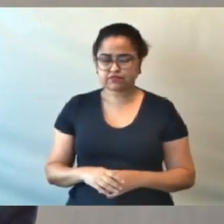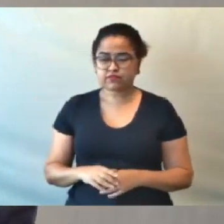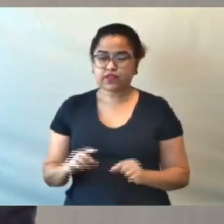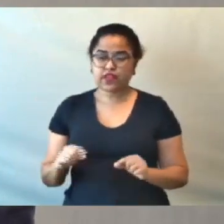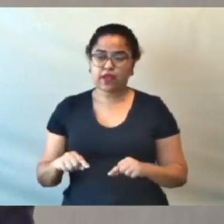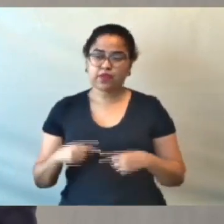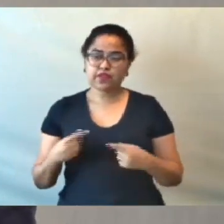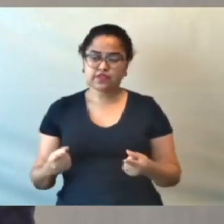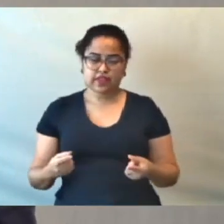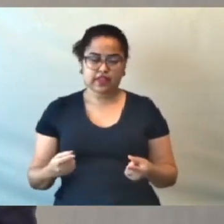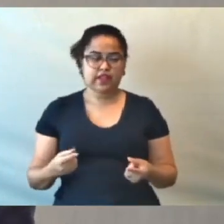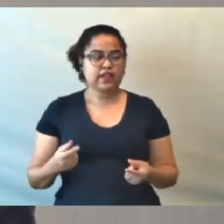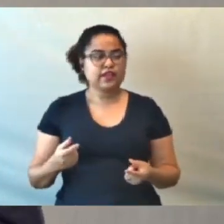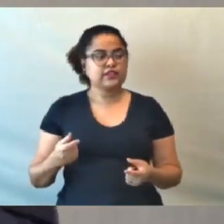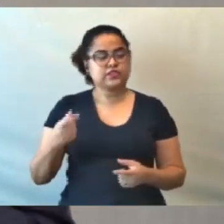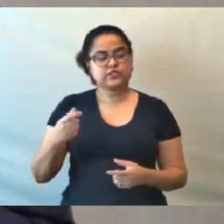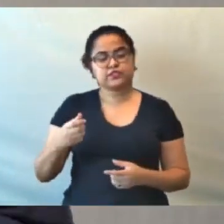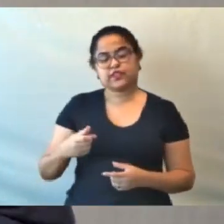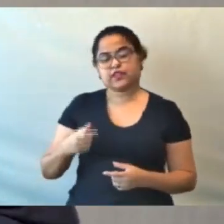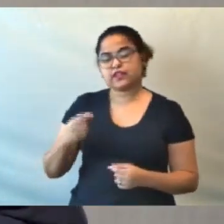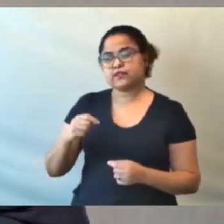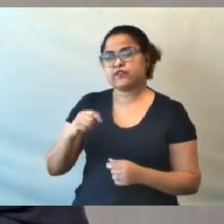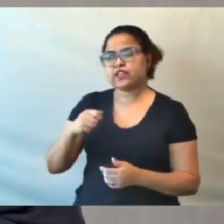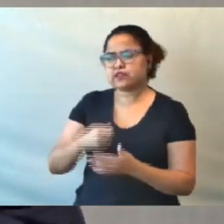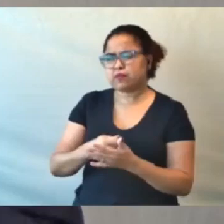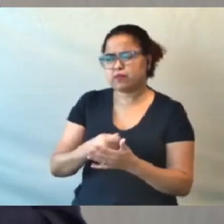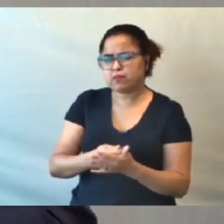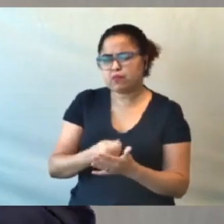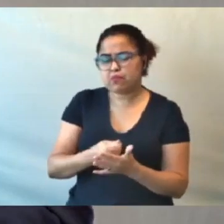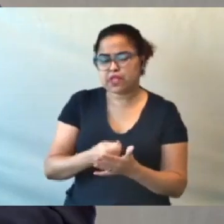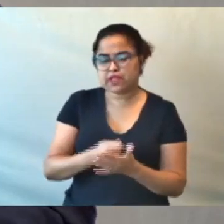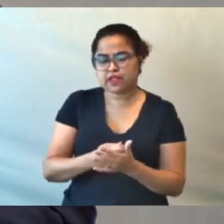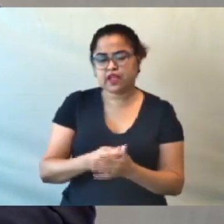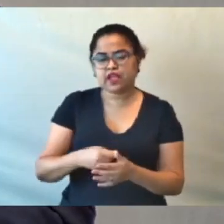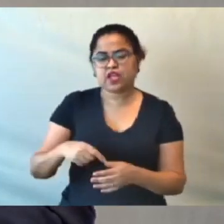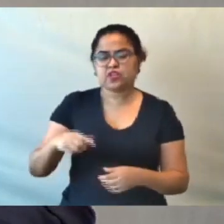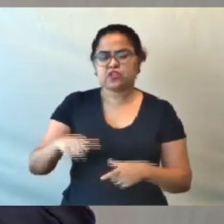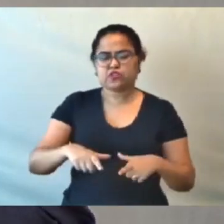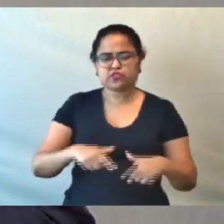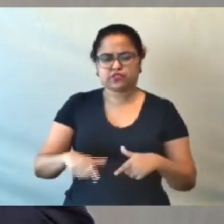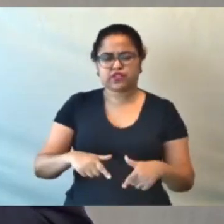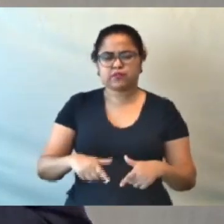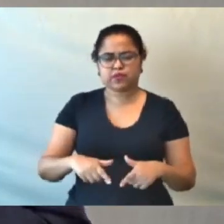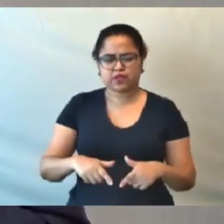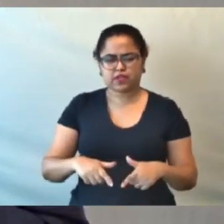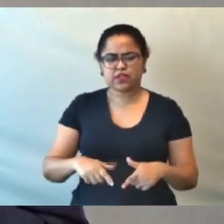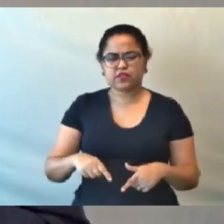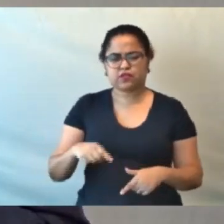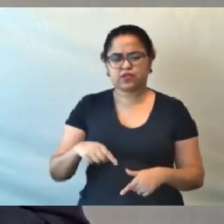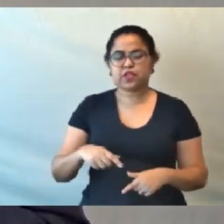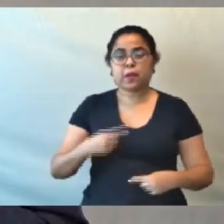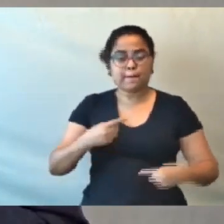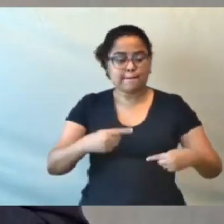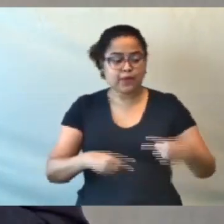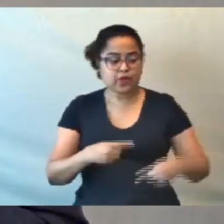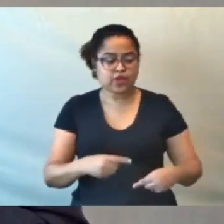obviamente, no nosso trabalho, que aqui é político e fiscalizador, que é justamente entender o papel